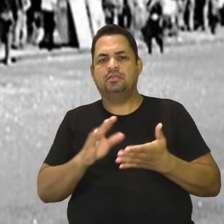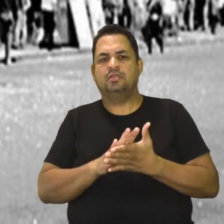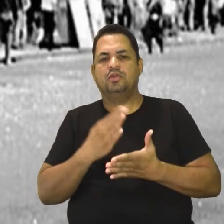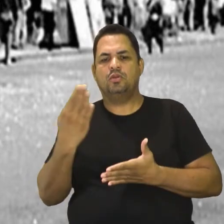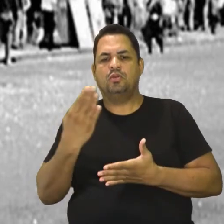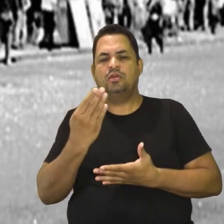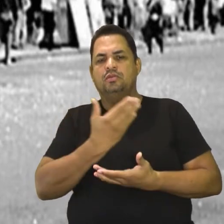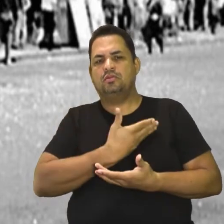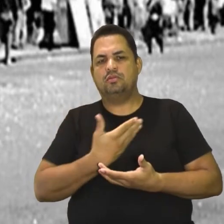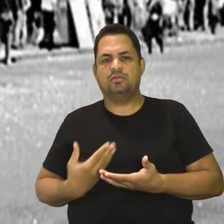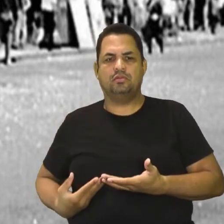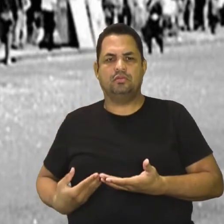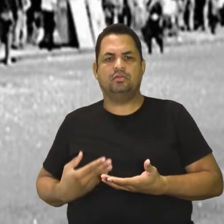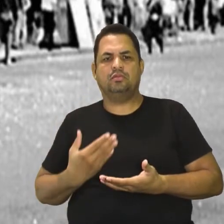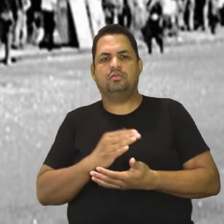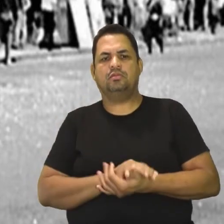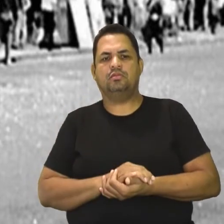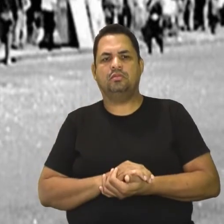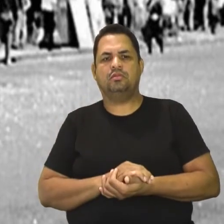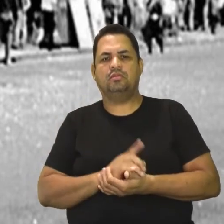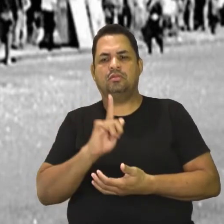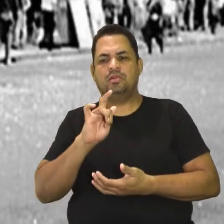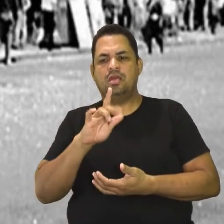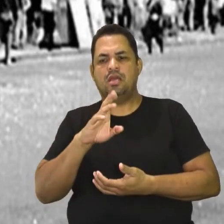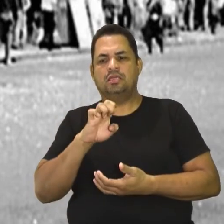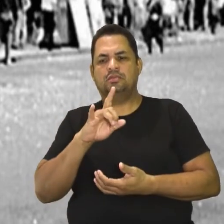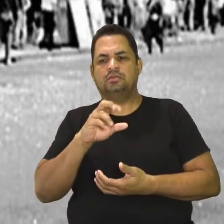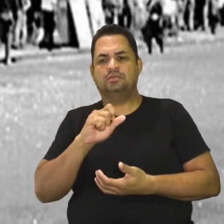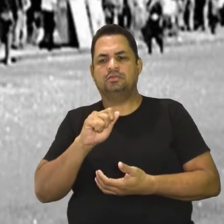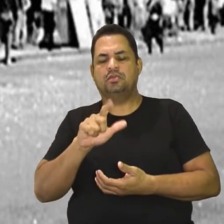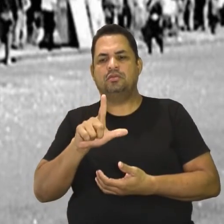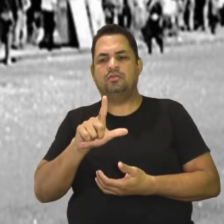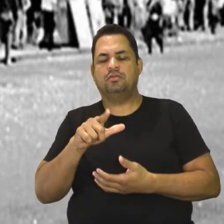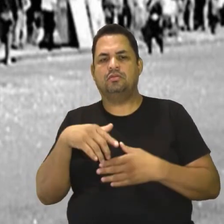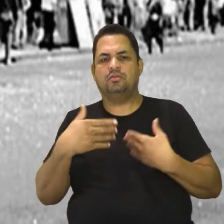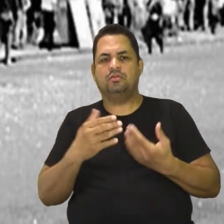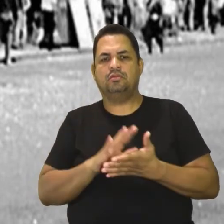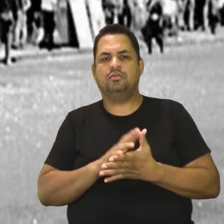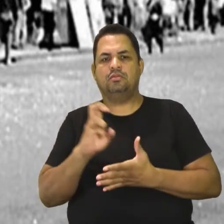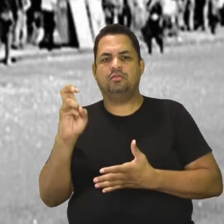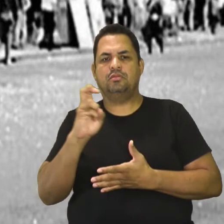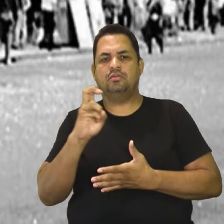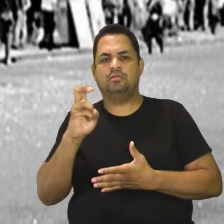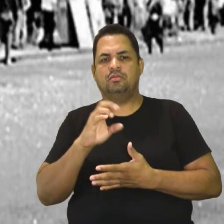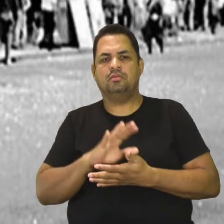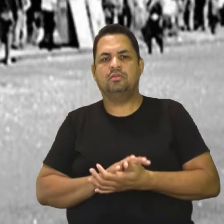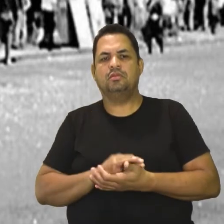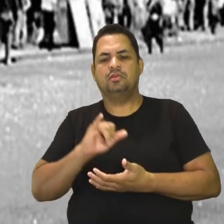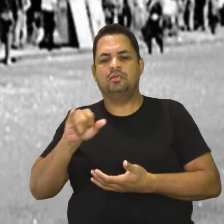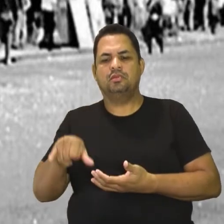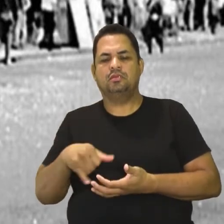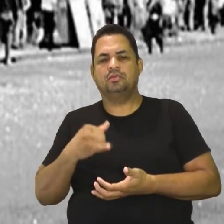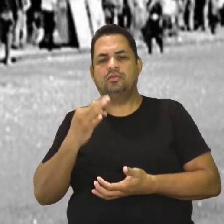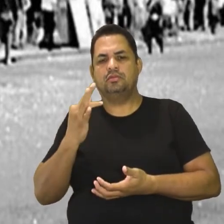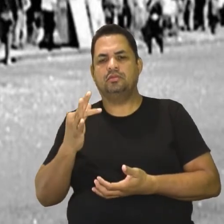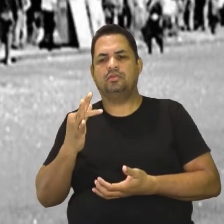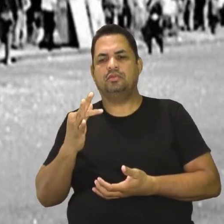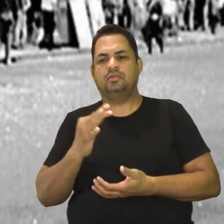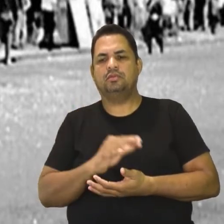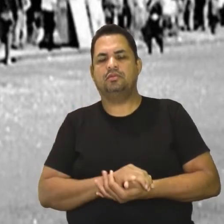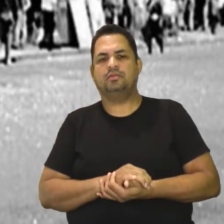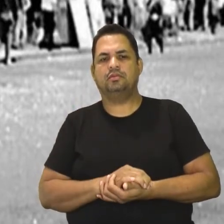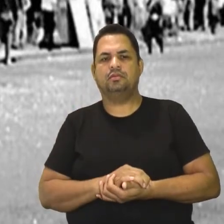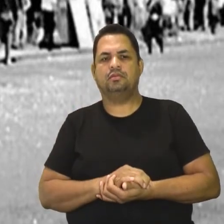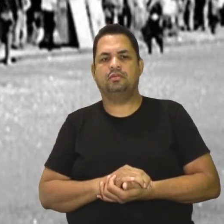Quarto governo, Geisel. E quinto governo, João Batista Figueiredo.